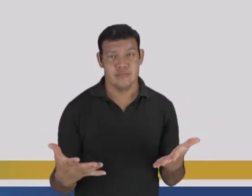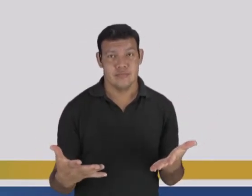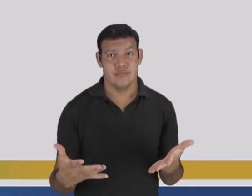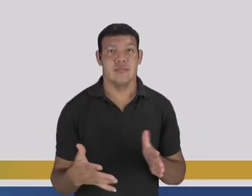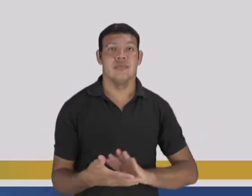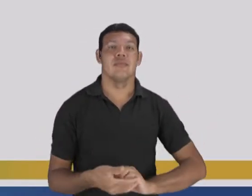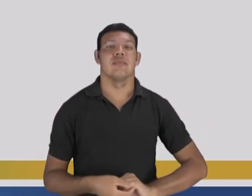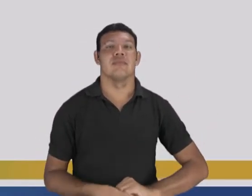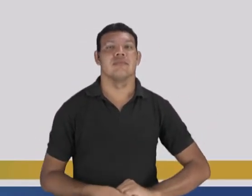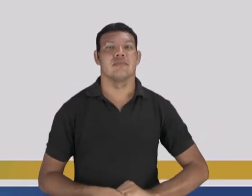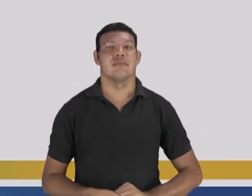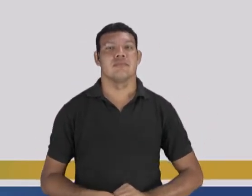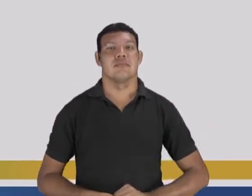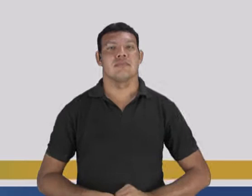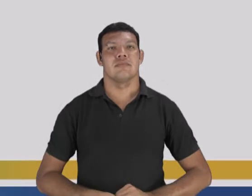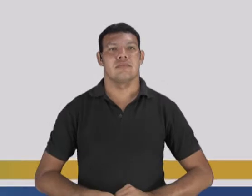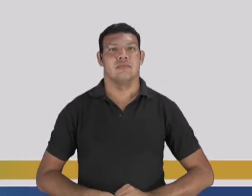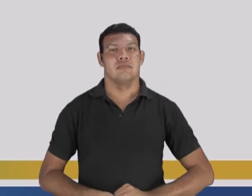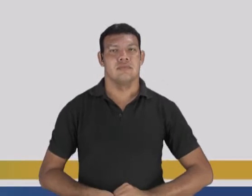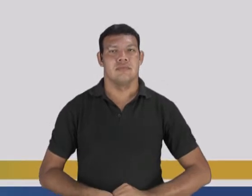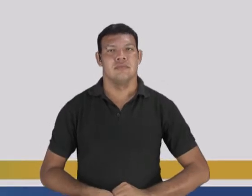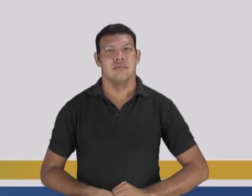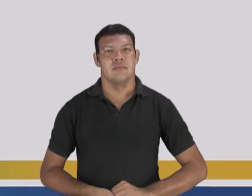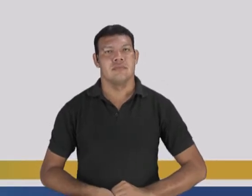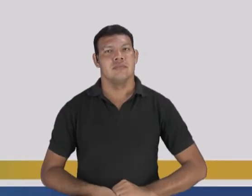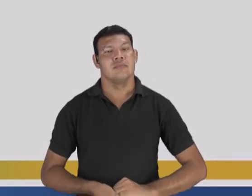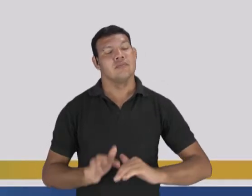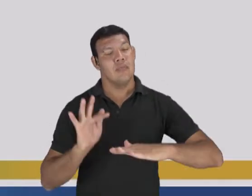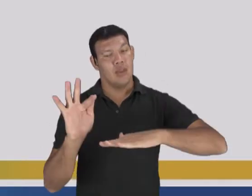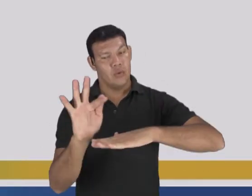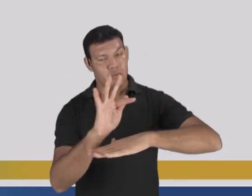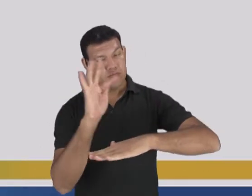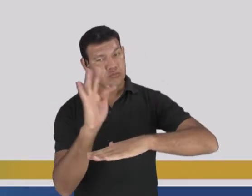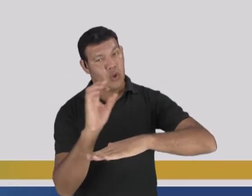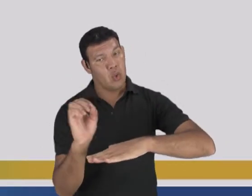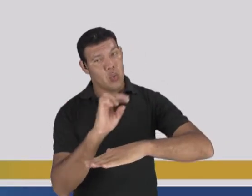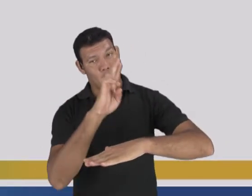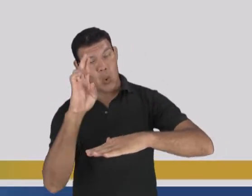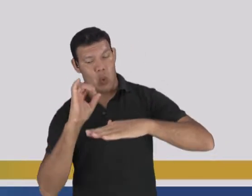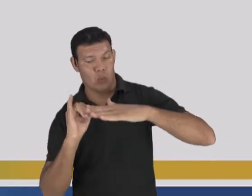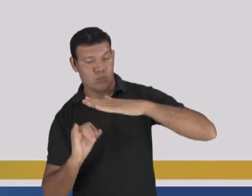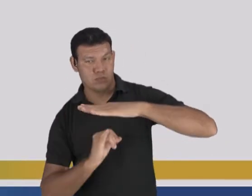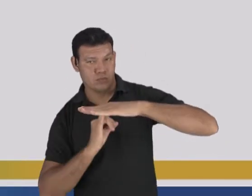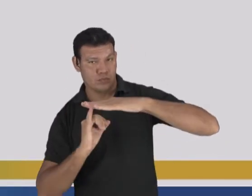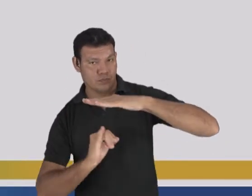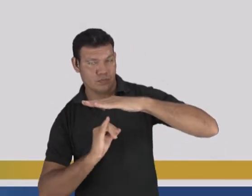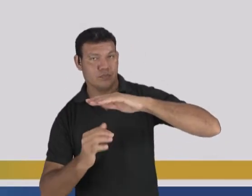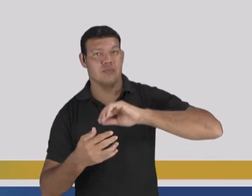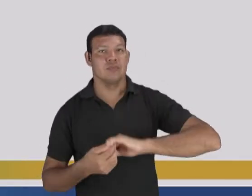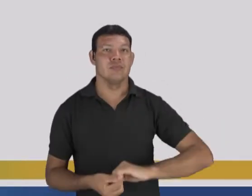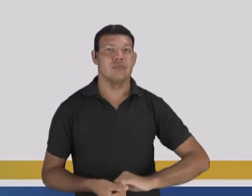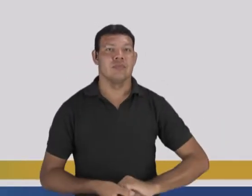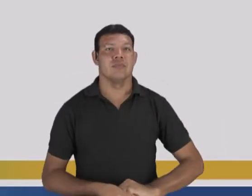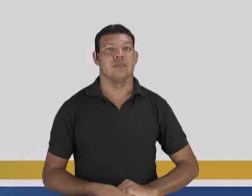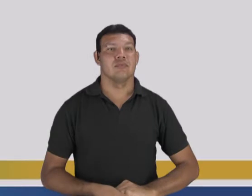né? Tiene. Essa é a forma formal de dizer. Eu digo, eu tenho